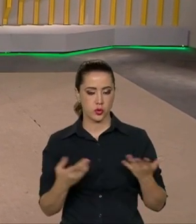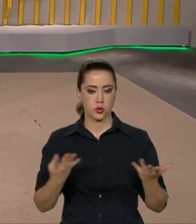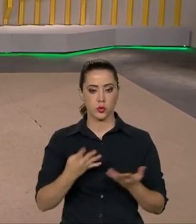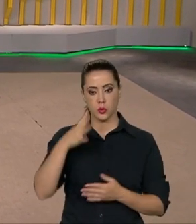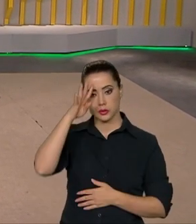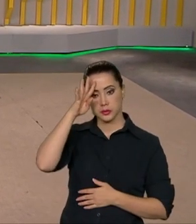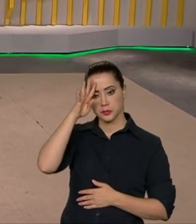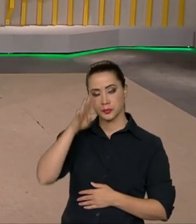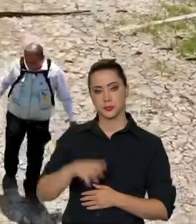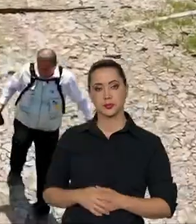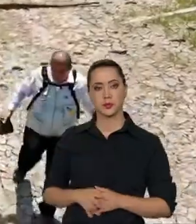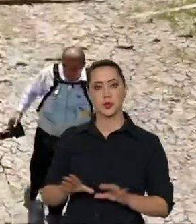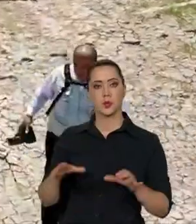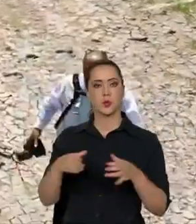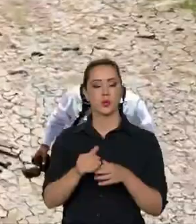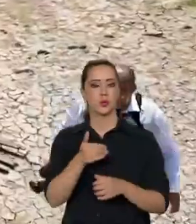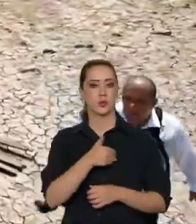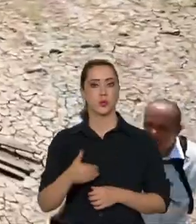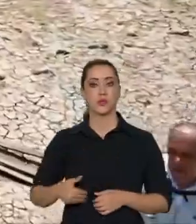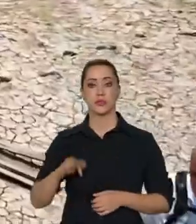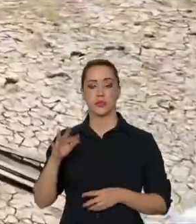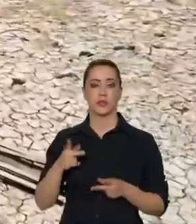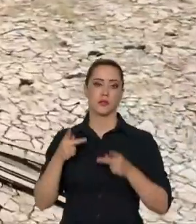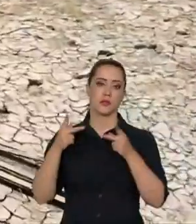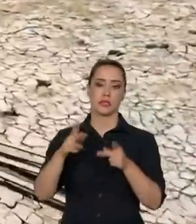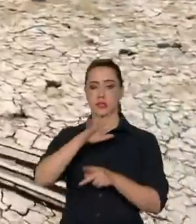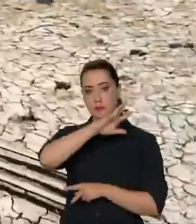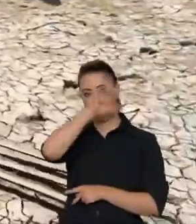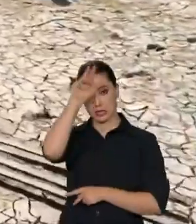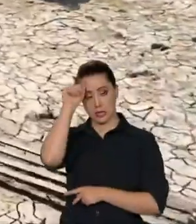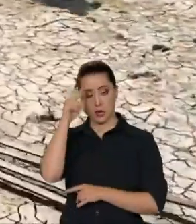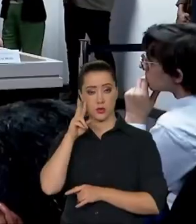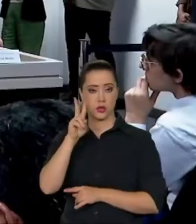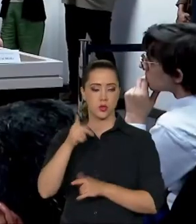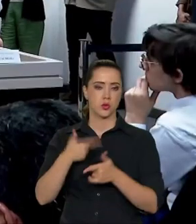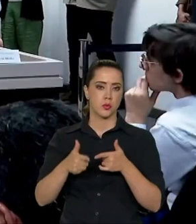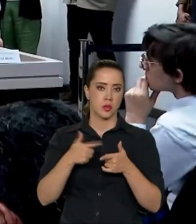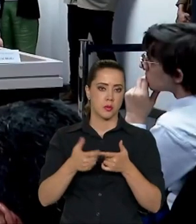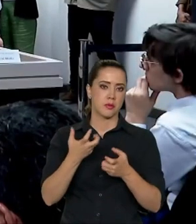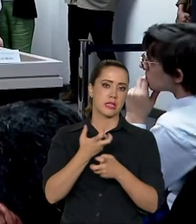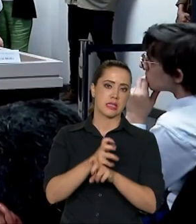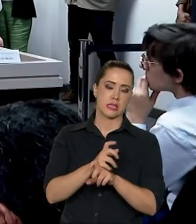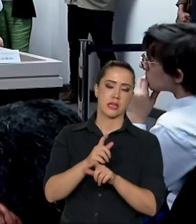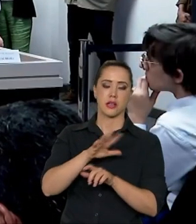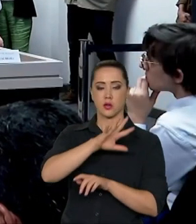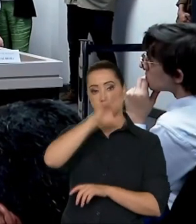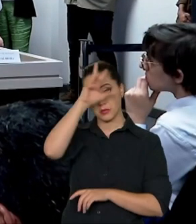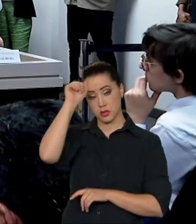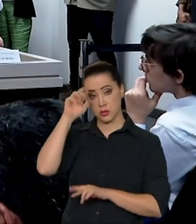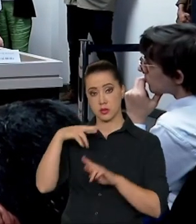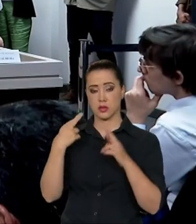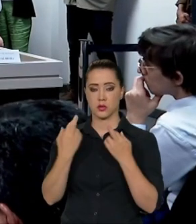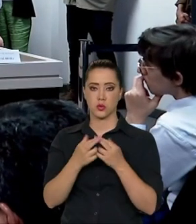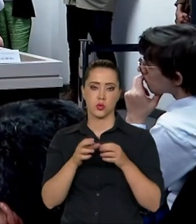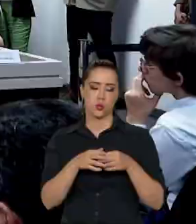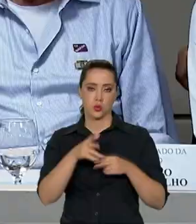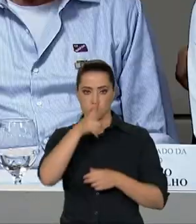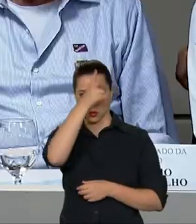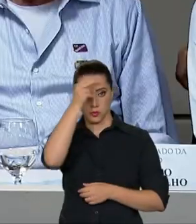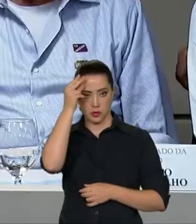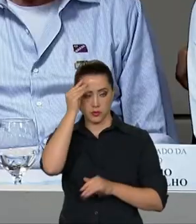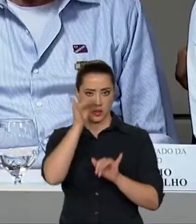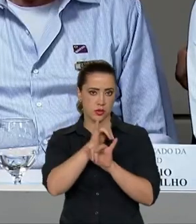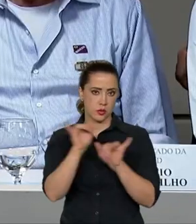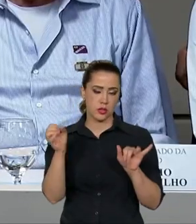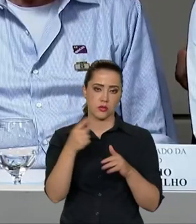quarta-feira. Comitiva do governo federal vai a Manaus ver de perto a seca no Amazonas, se reúne com prefeitos e